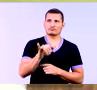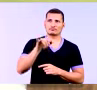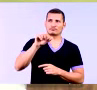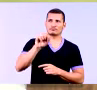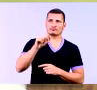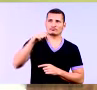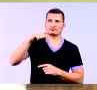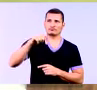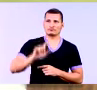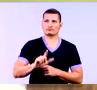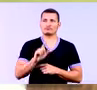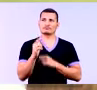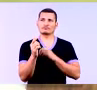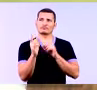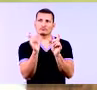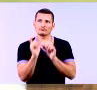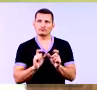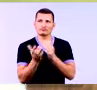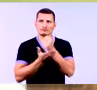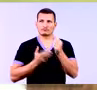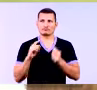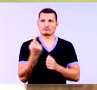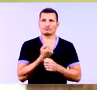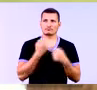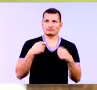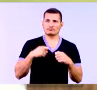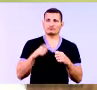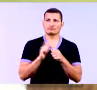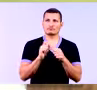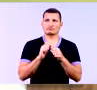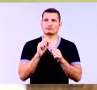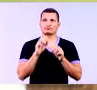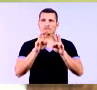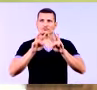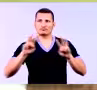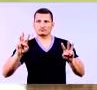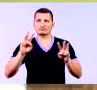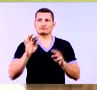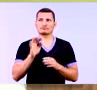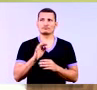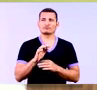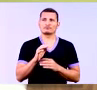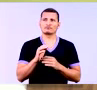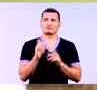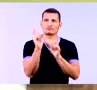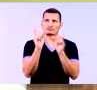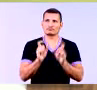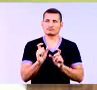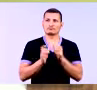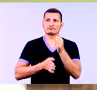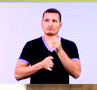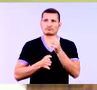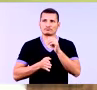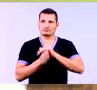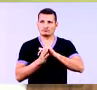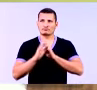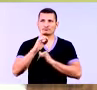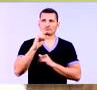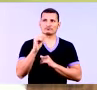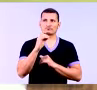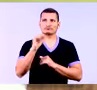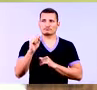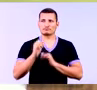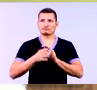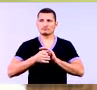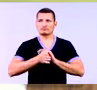estrutura básica que a gente necessita para fazer um site funcionar, né, com uma estrutura de entrada de dados e saída. Então, o que é importante